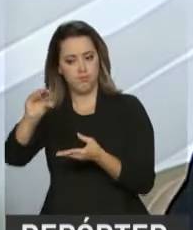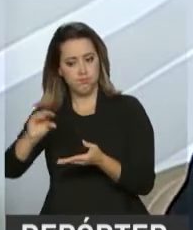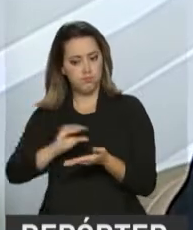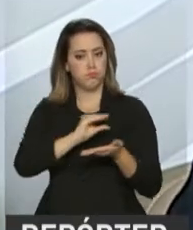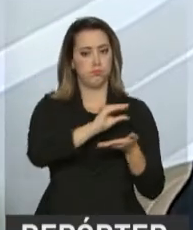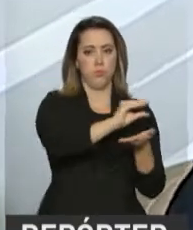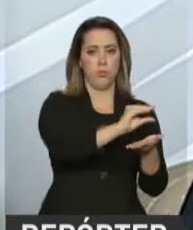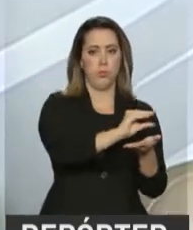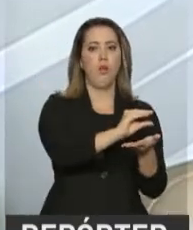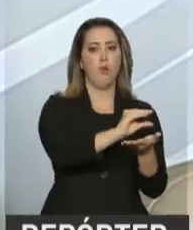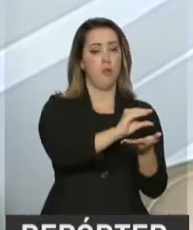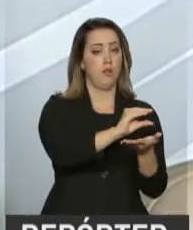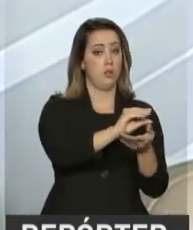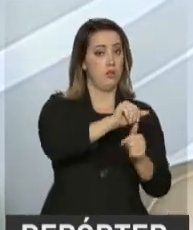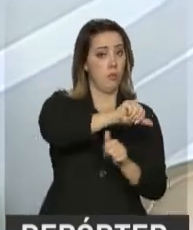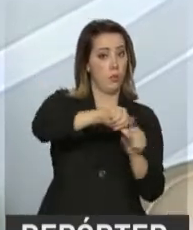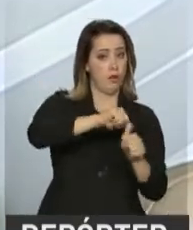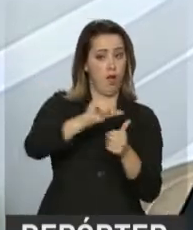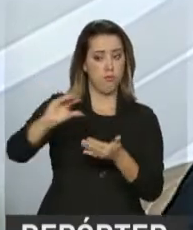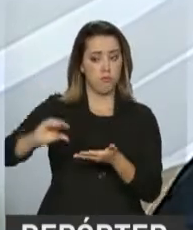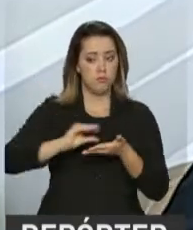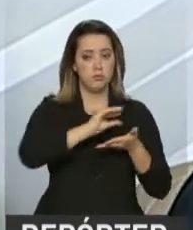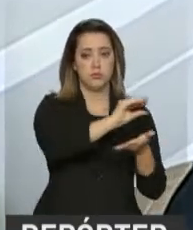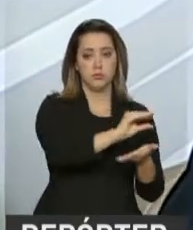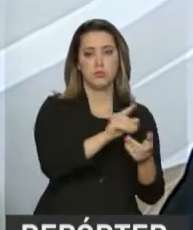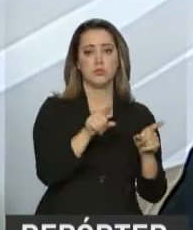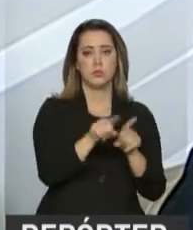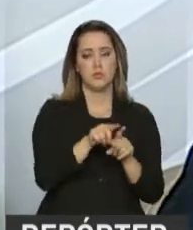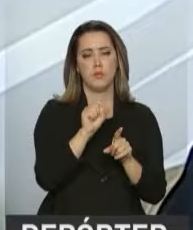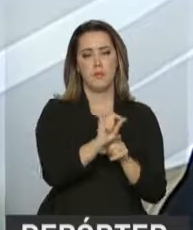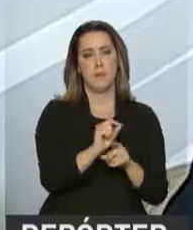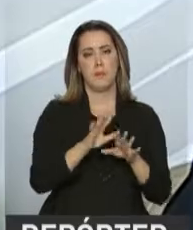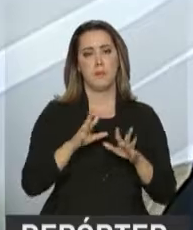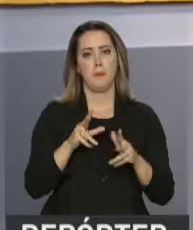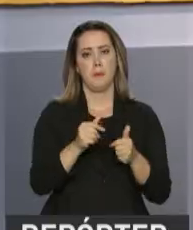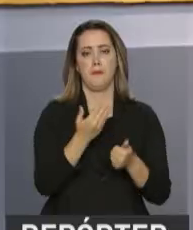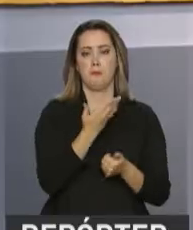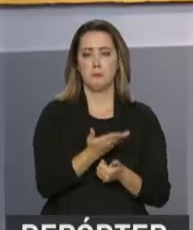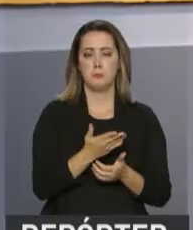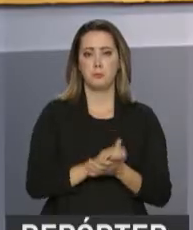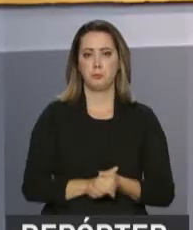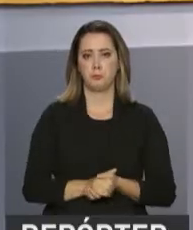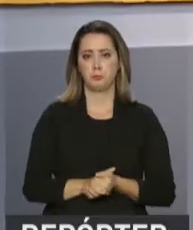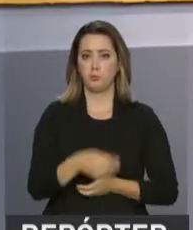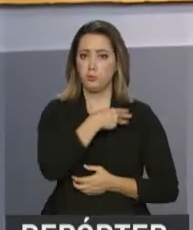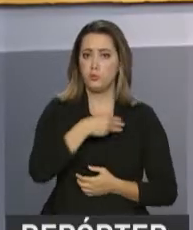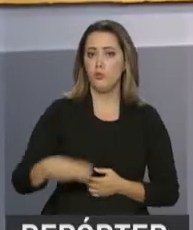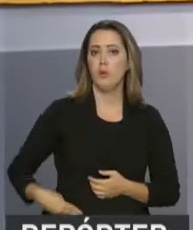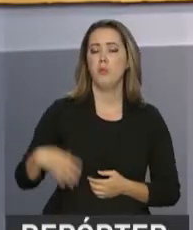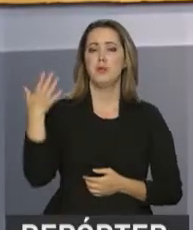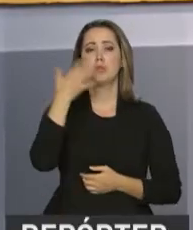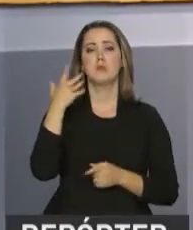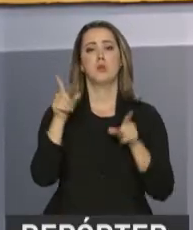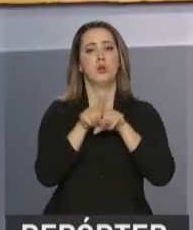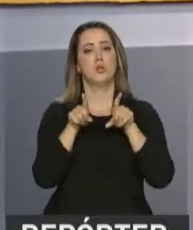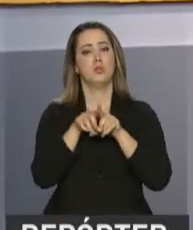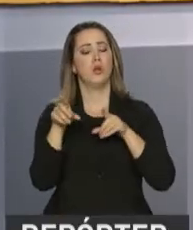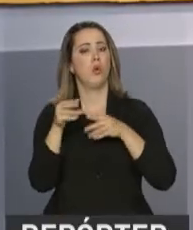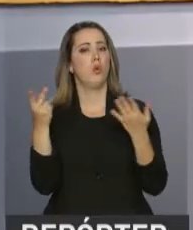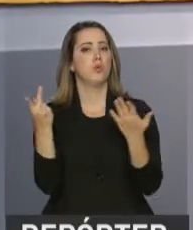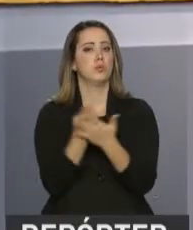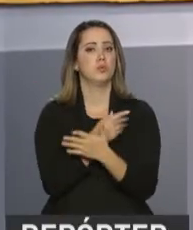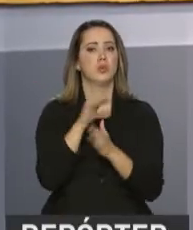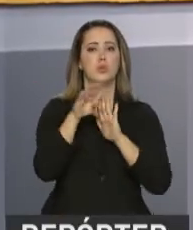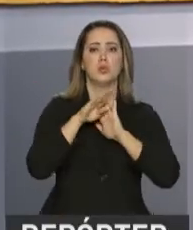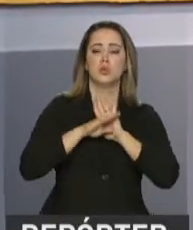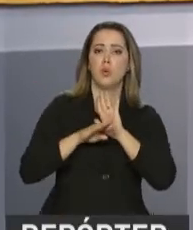o contingenciamento, 5,9, 2,2 de remanejamento. O ministro explicou ainda como vai